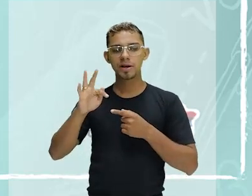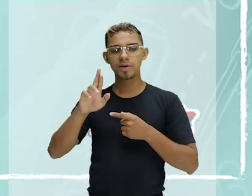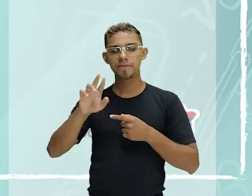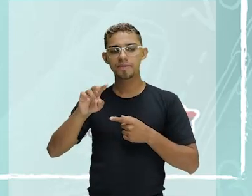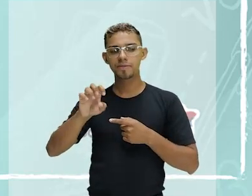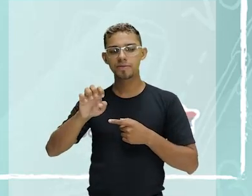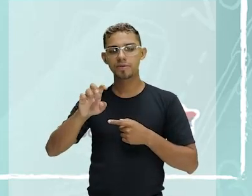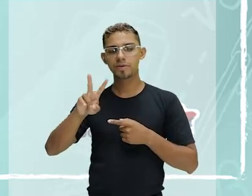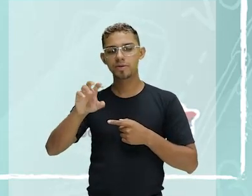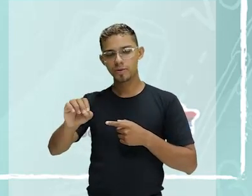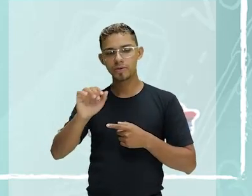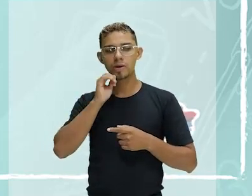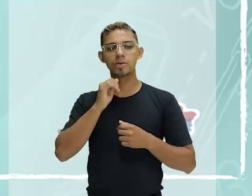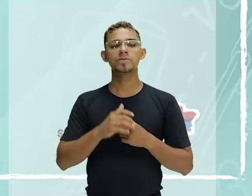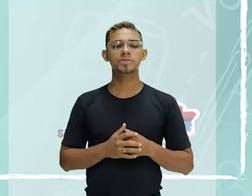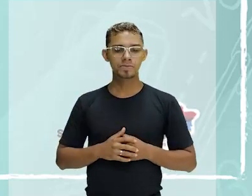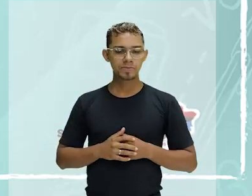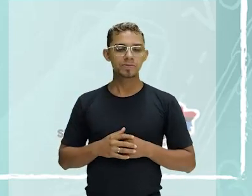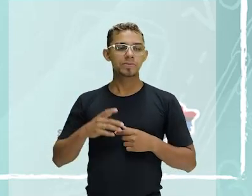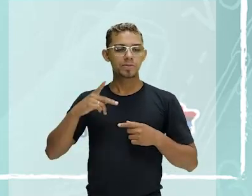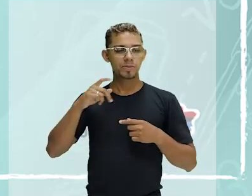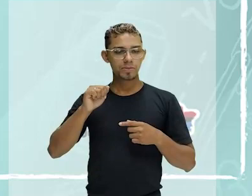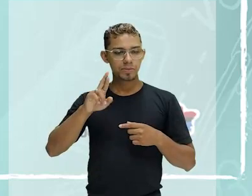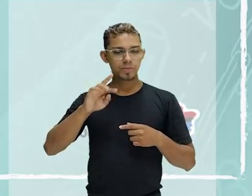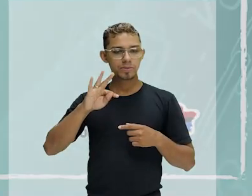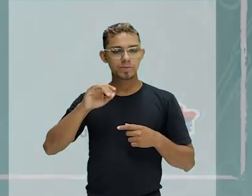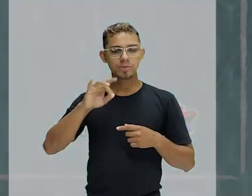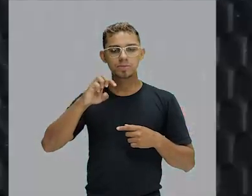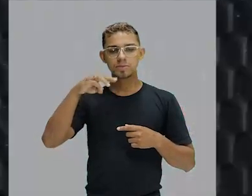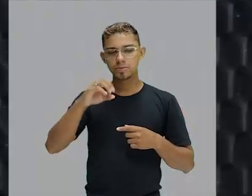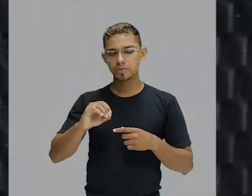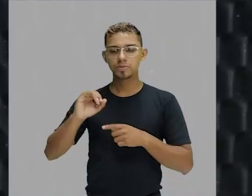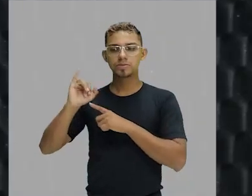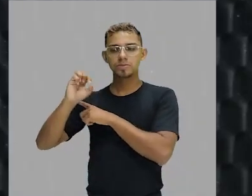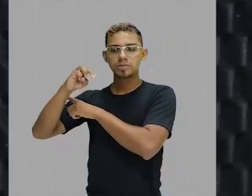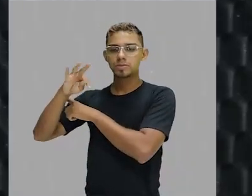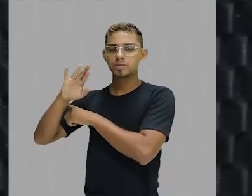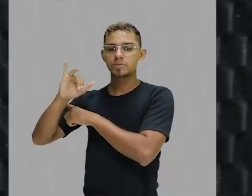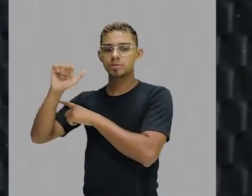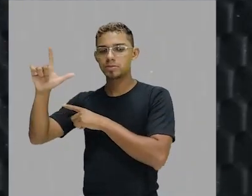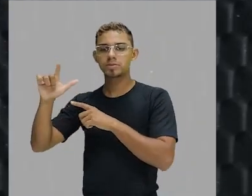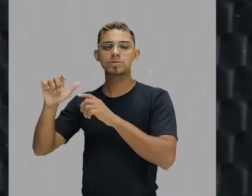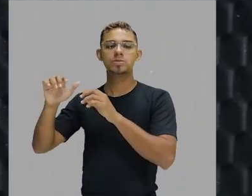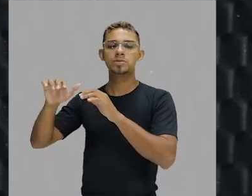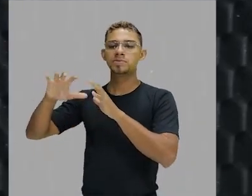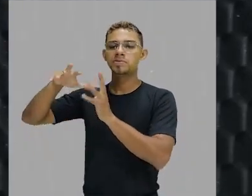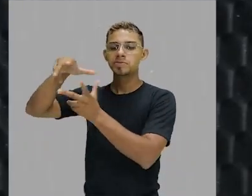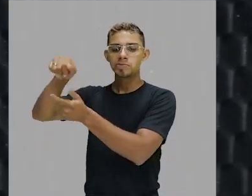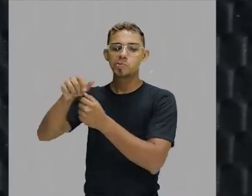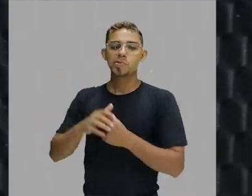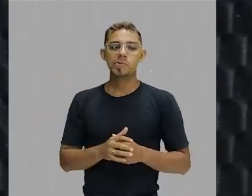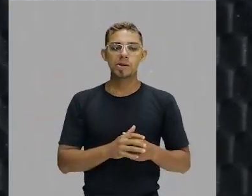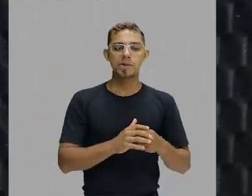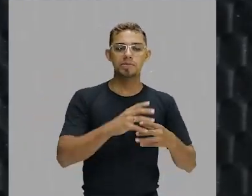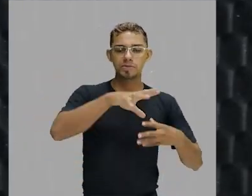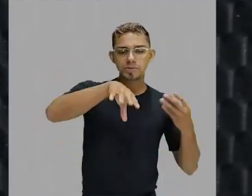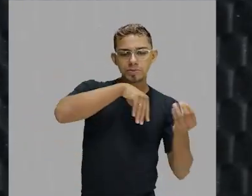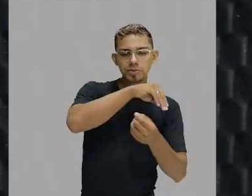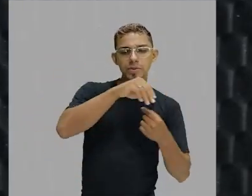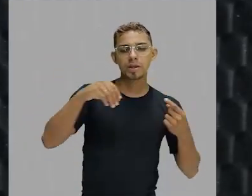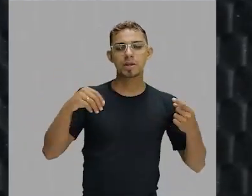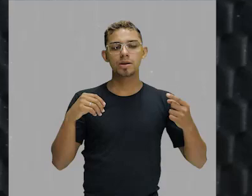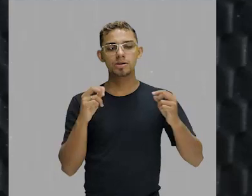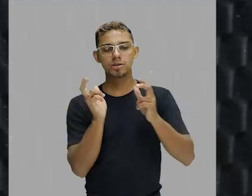patrimônio imaterial mundial, né? O Carnaval de Recife traz o frevo que mistura um pouco de capoeira, um pouco de